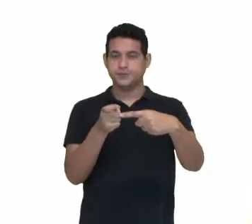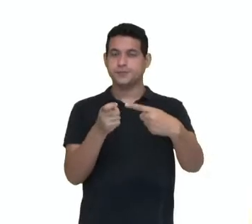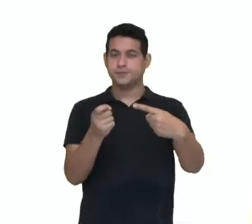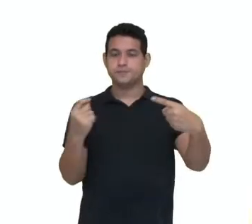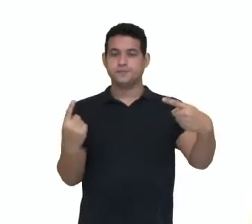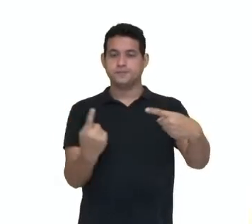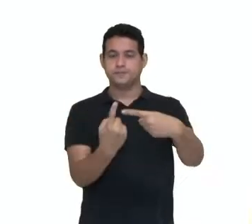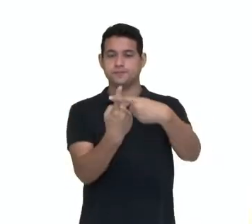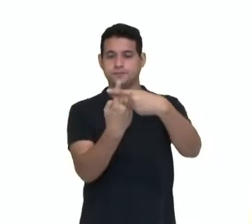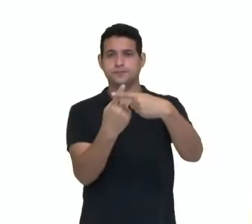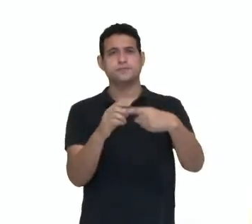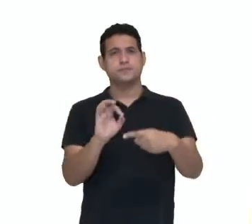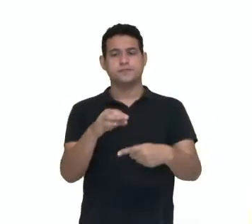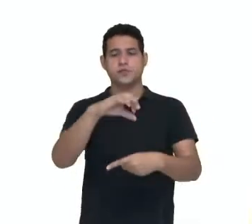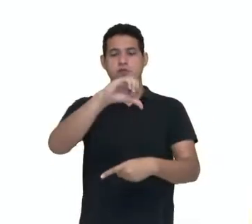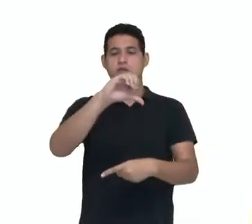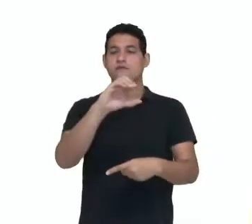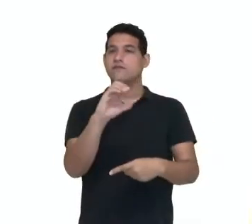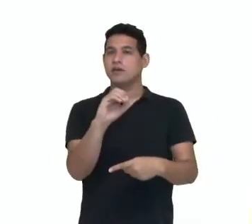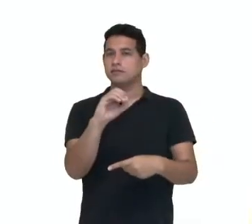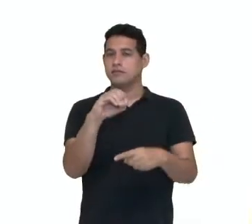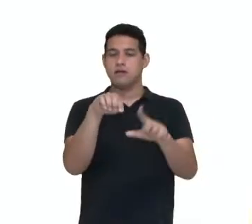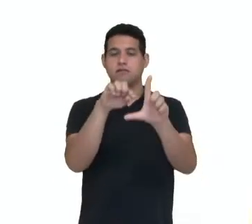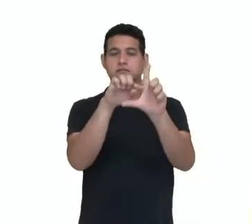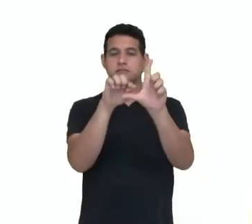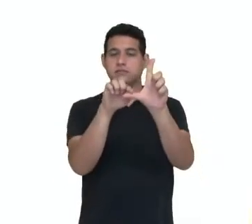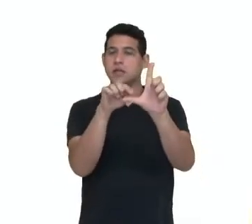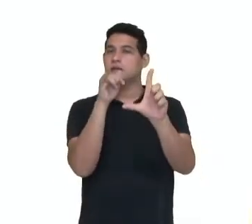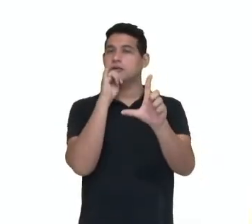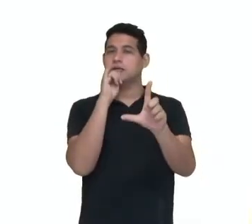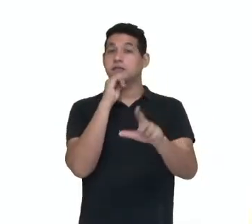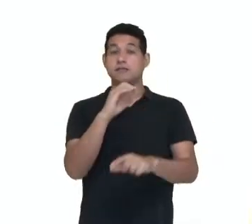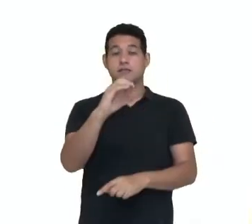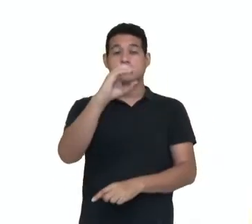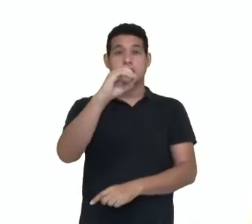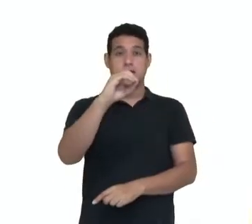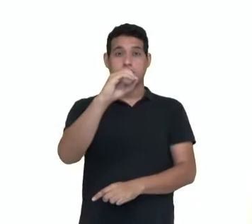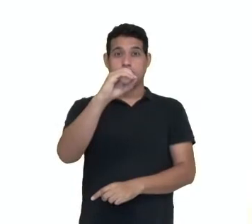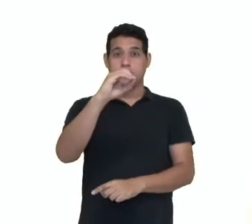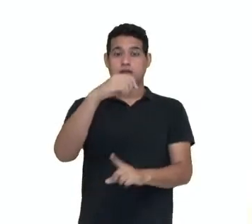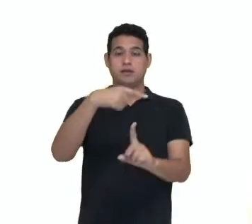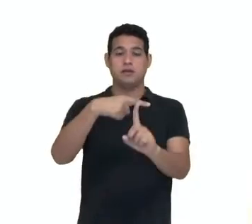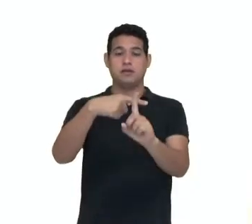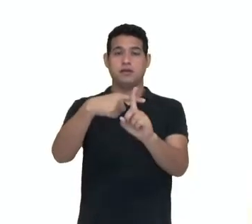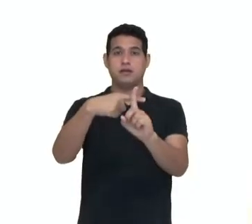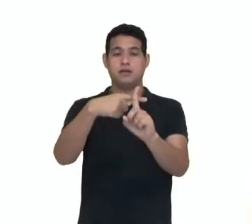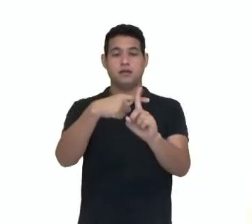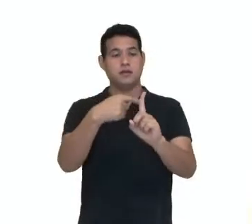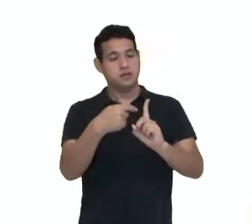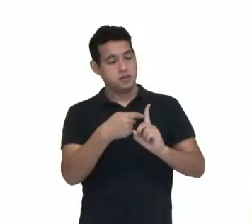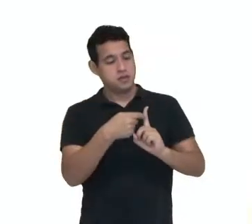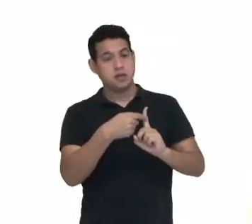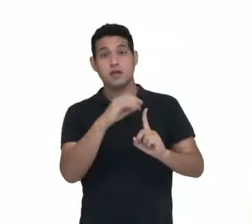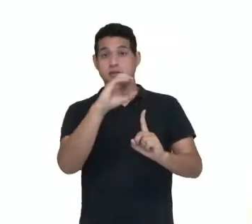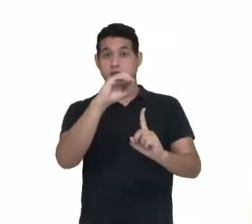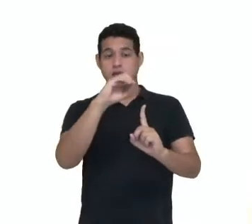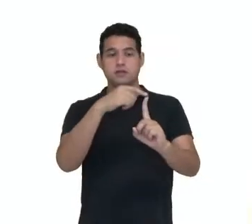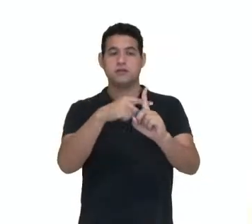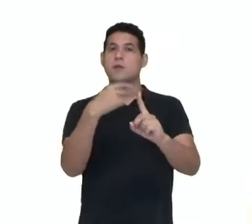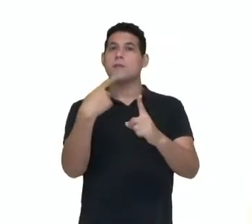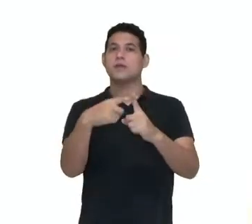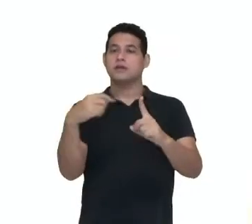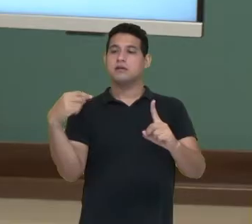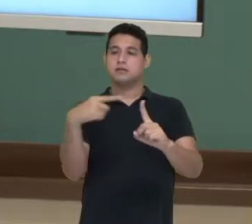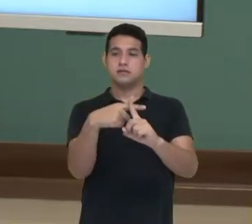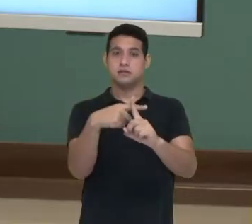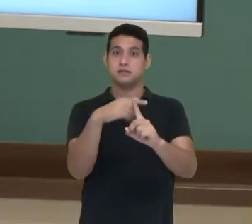perpendiculares. Então, eles se cruzam no ponto 0, 0. Então, esse ponto de cruzamento aqui, ele denomina 0, 0. 0 para